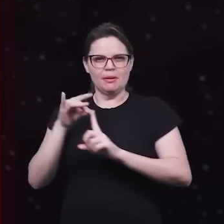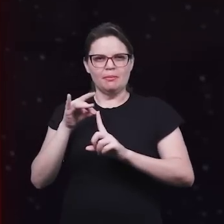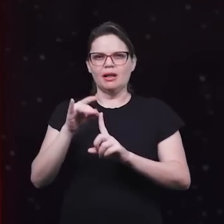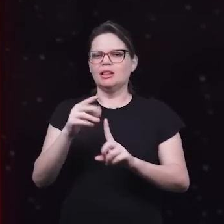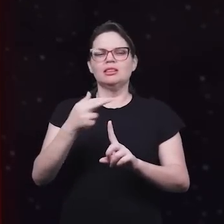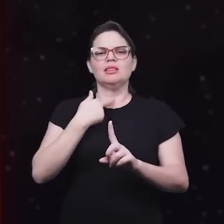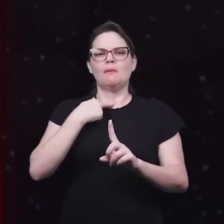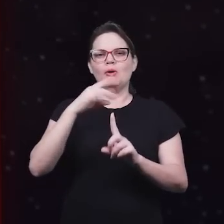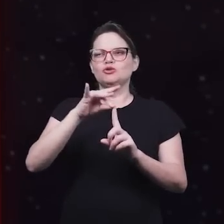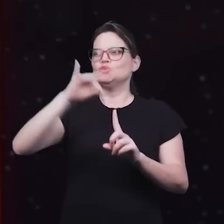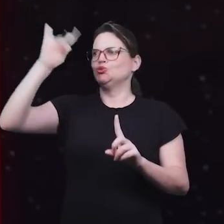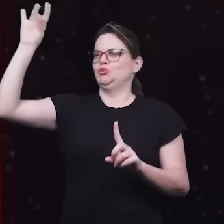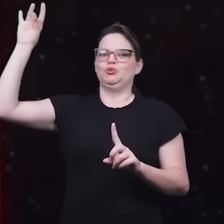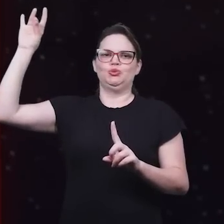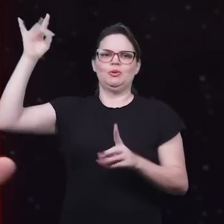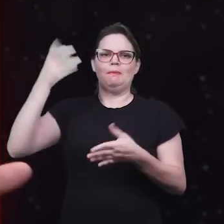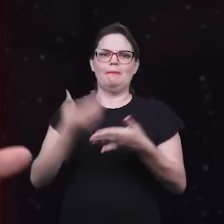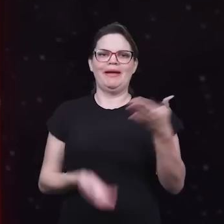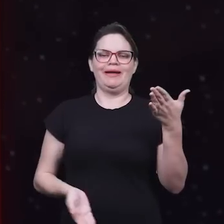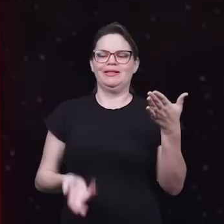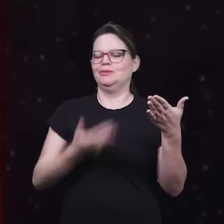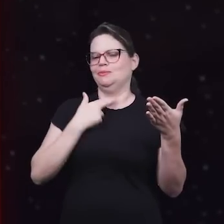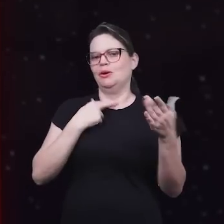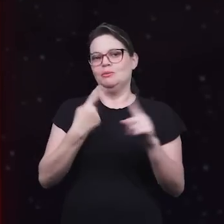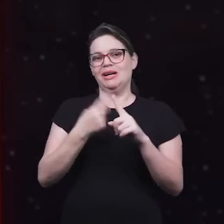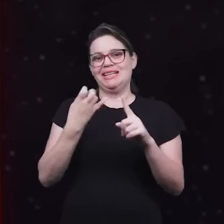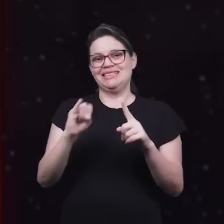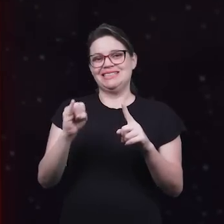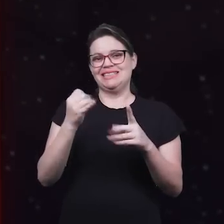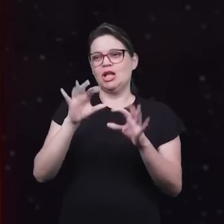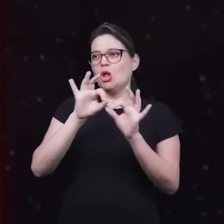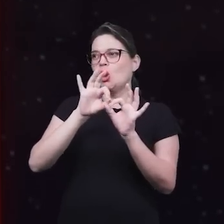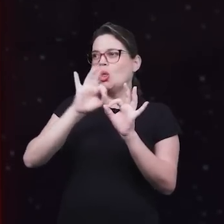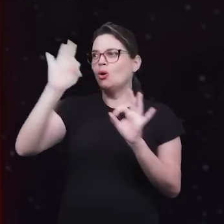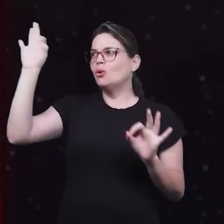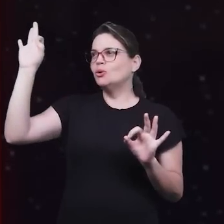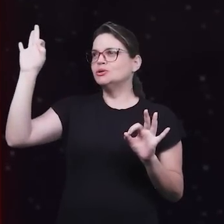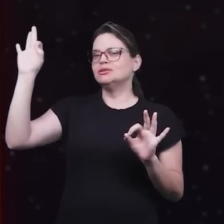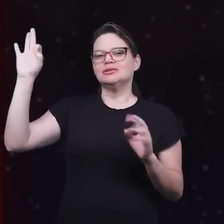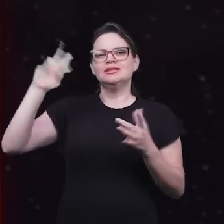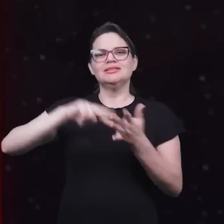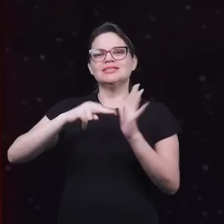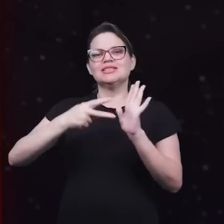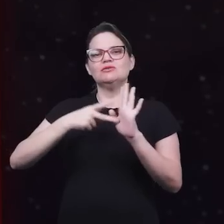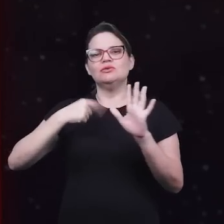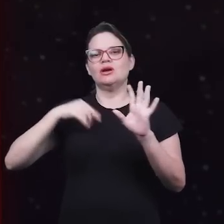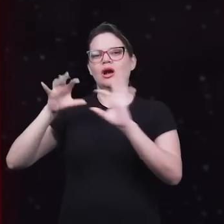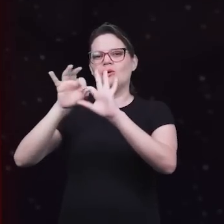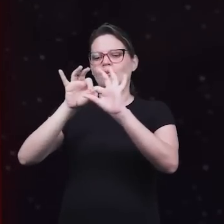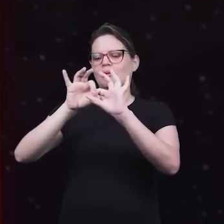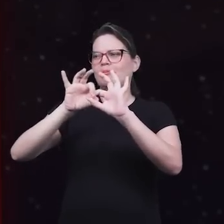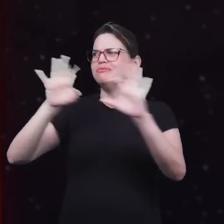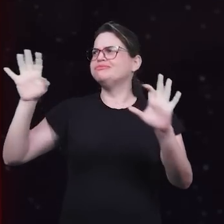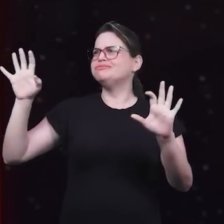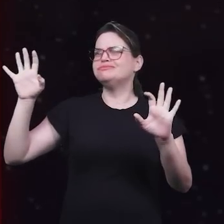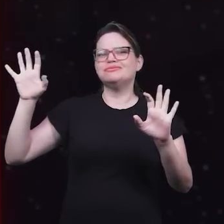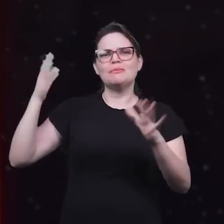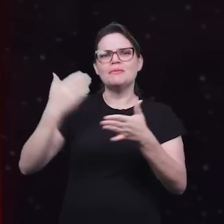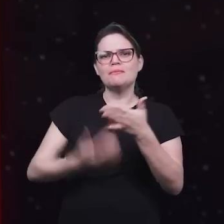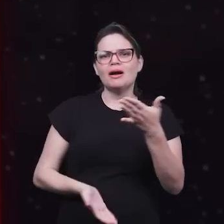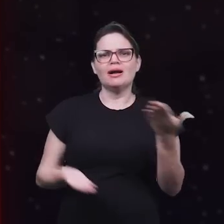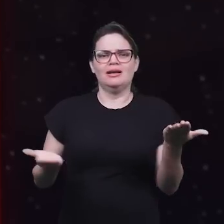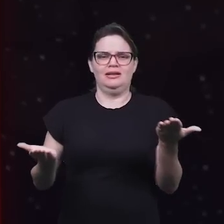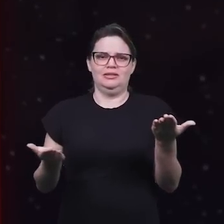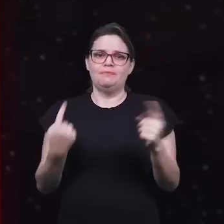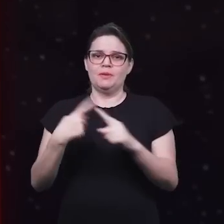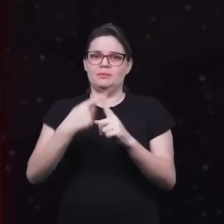perder o Espírito Santo é perder a presença de Deus na nossa vida. É perder os limites, porque o Espírito Santo que convence o